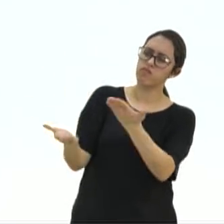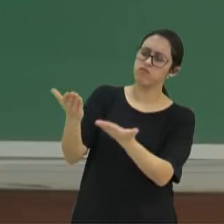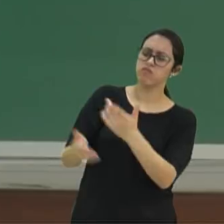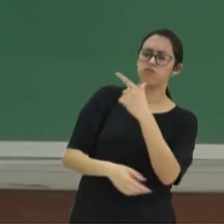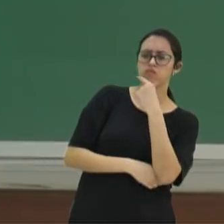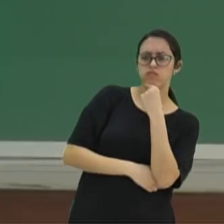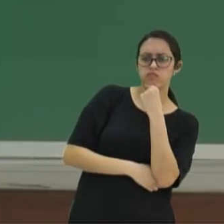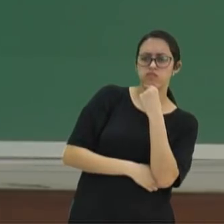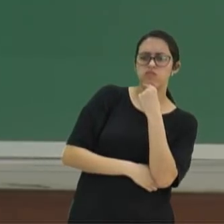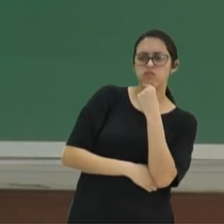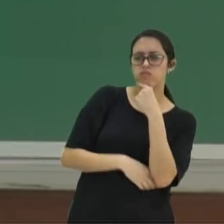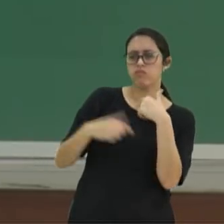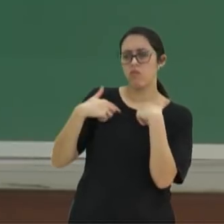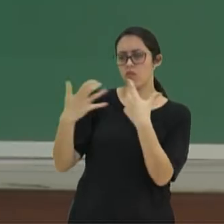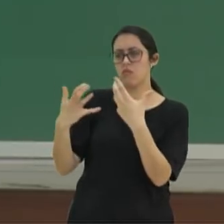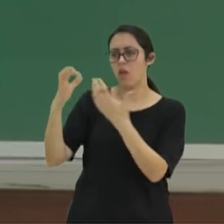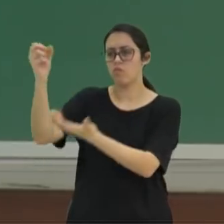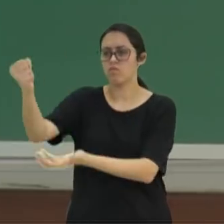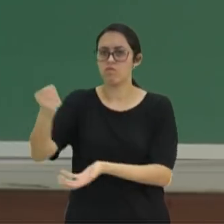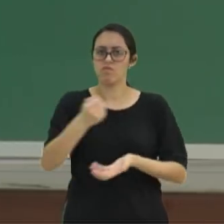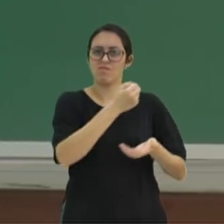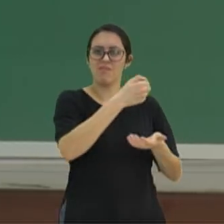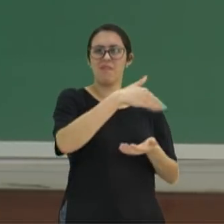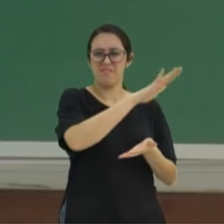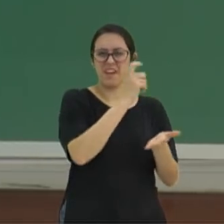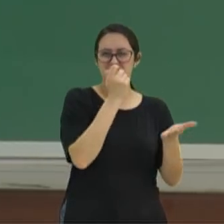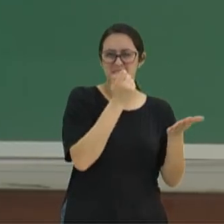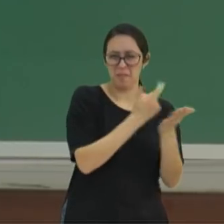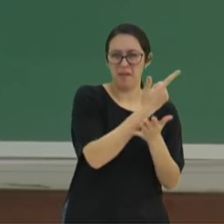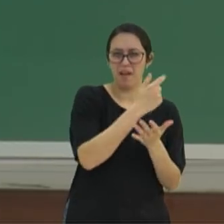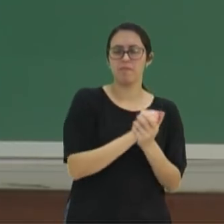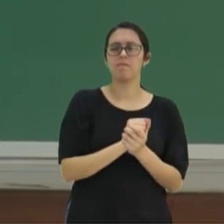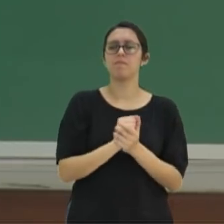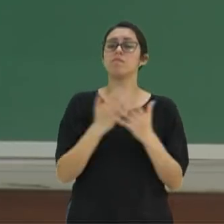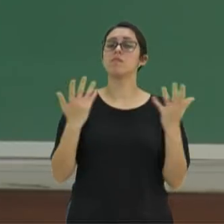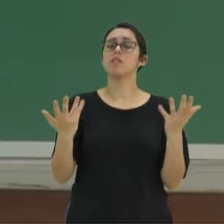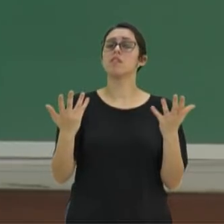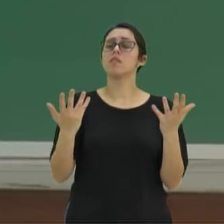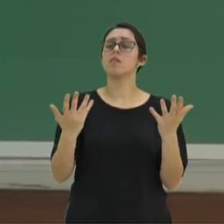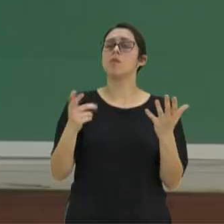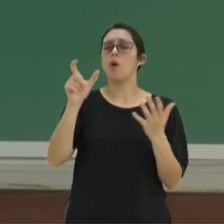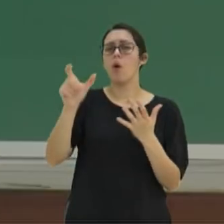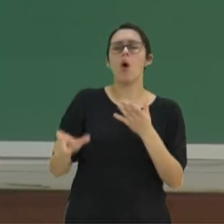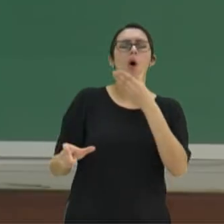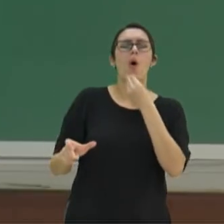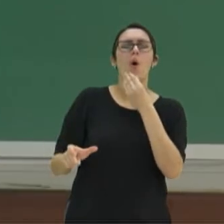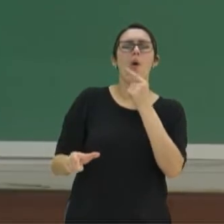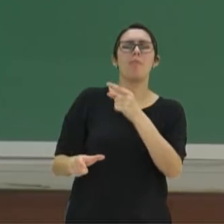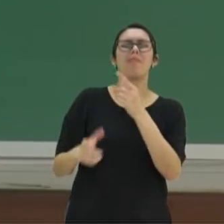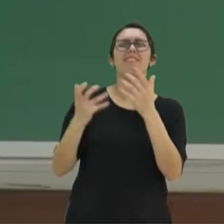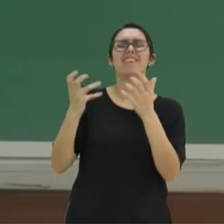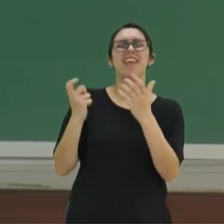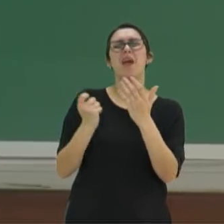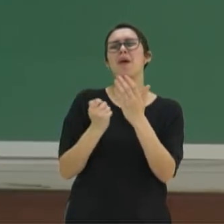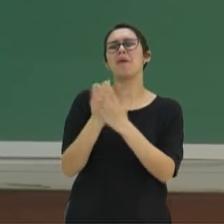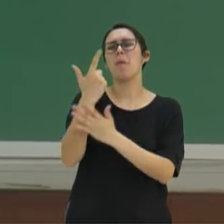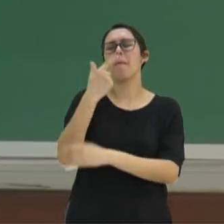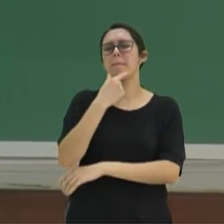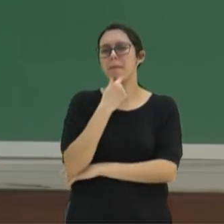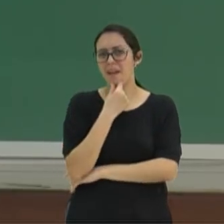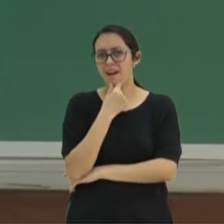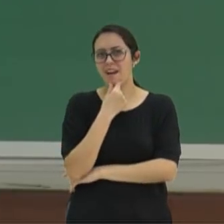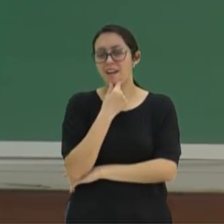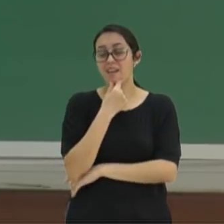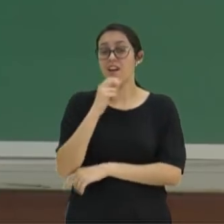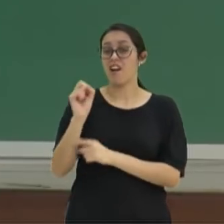colocou lá na balança e viu que deu 1,8. E agora? Quanto Pedro pagará? Sabendo que o valor do quilo é